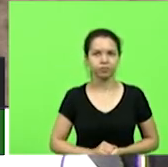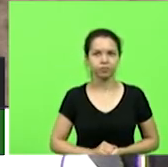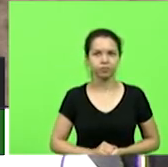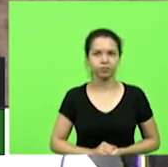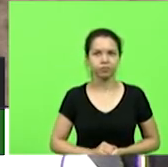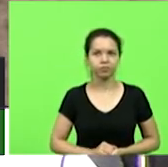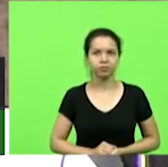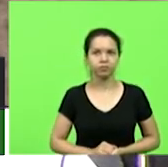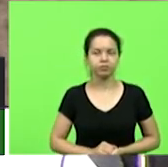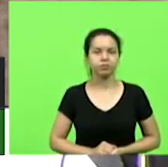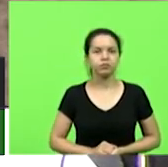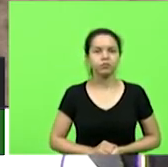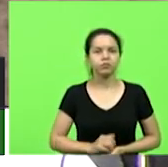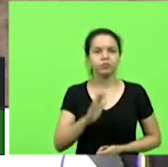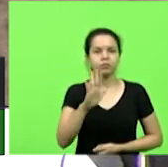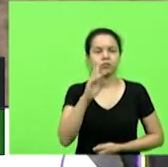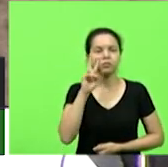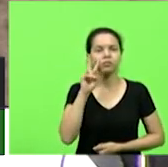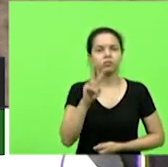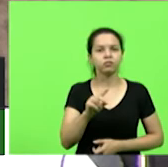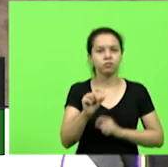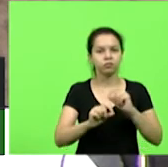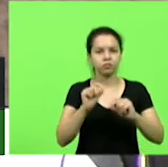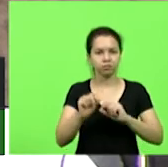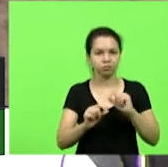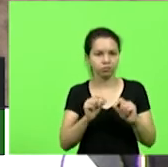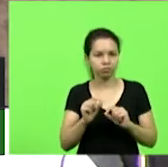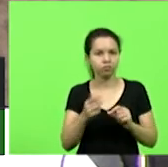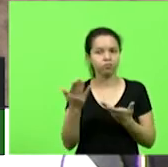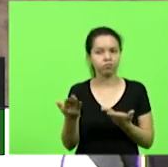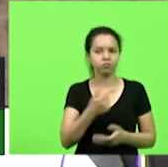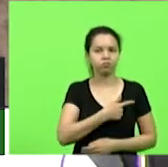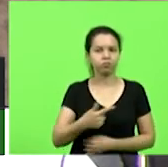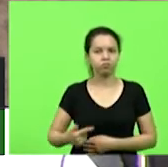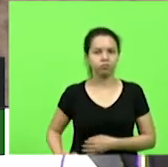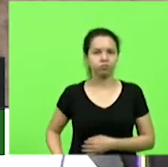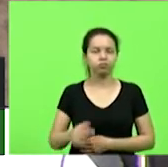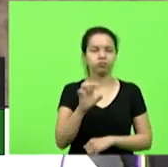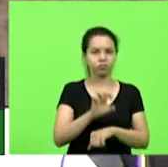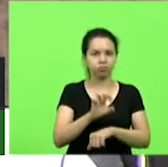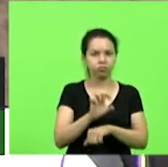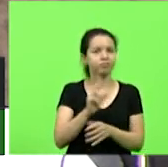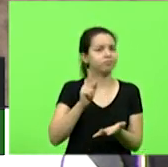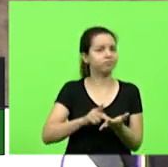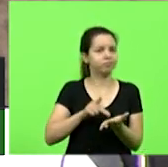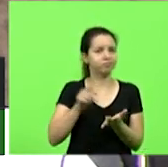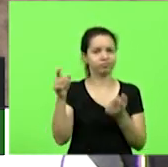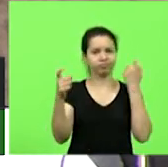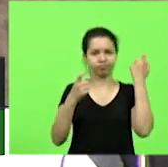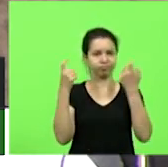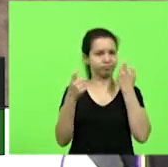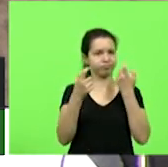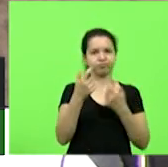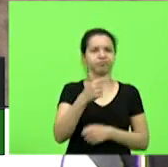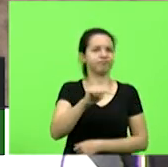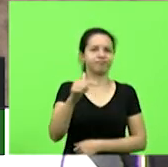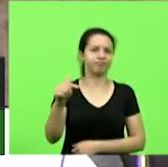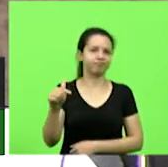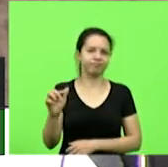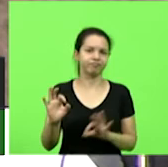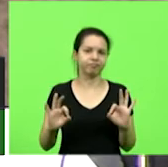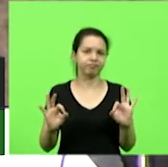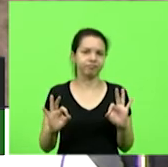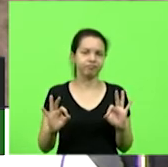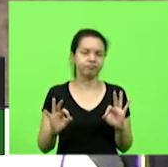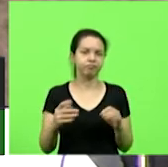Mas aí eu vejo que o governador do estado realmente não está preocupado com isso. Porque ao mesmo tempo que ele